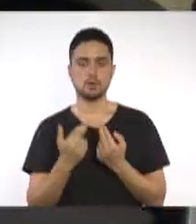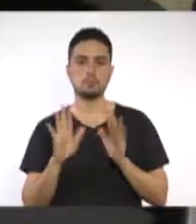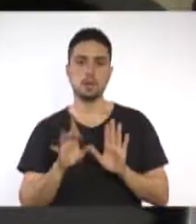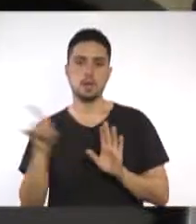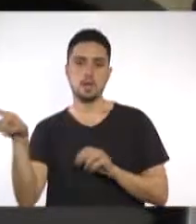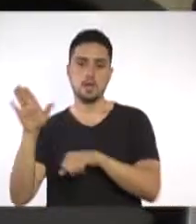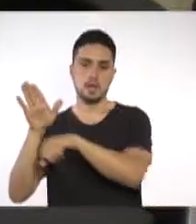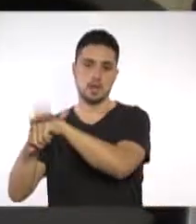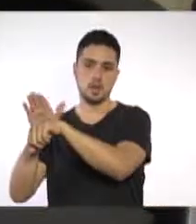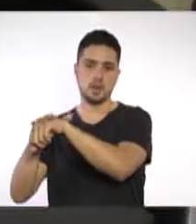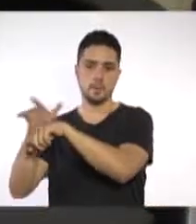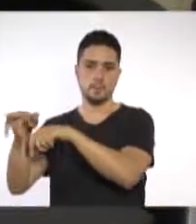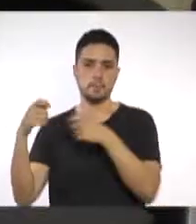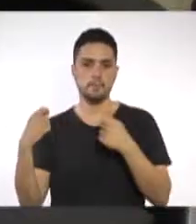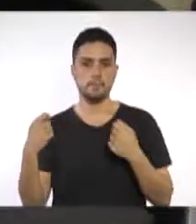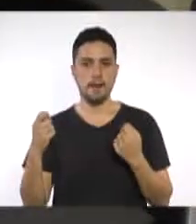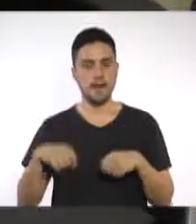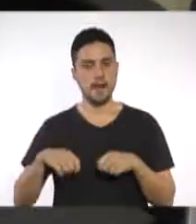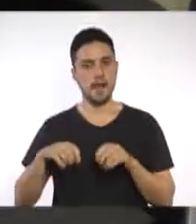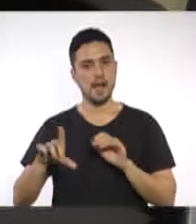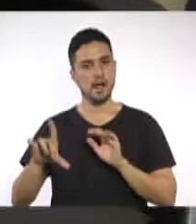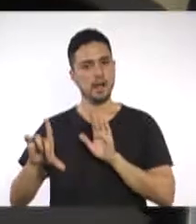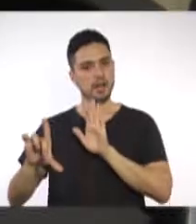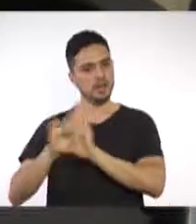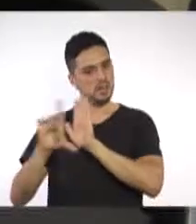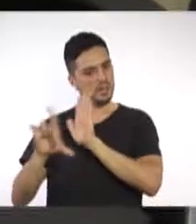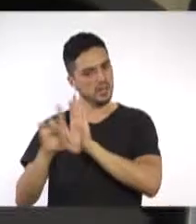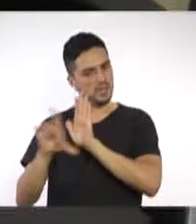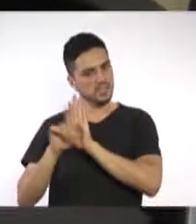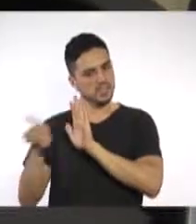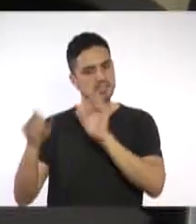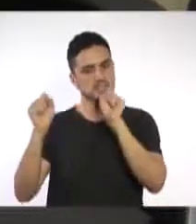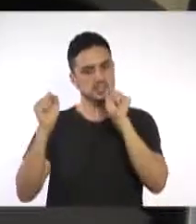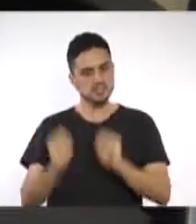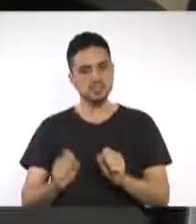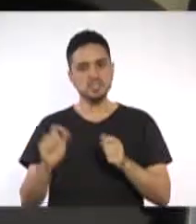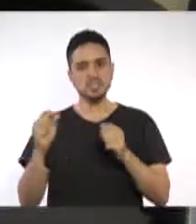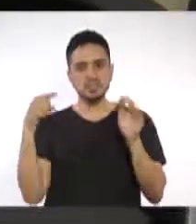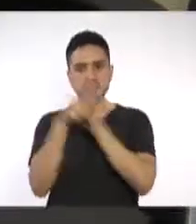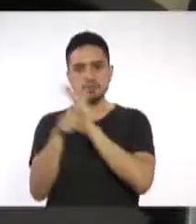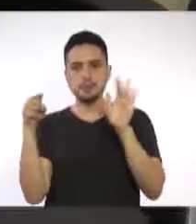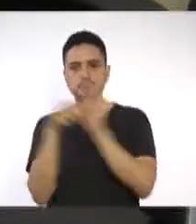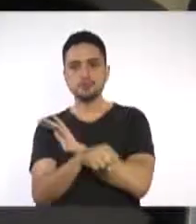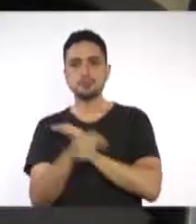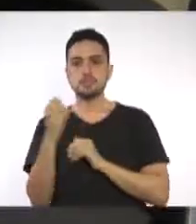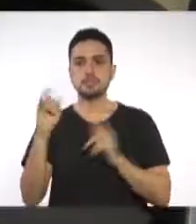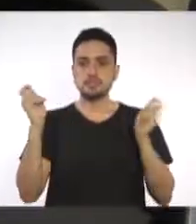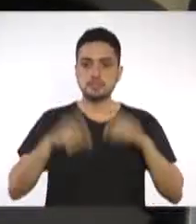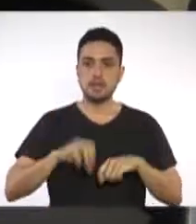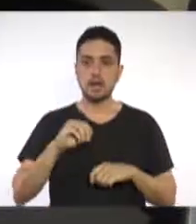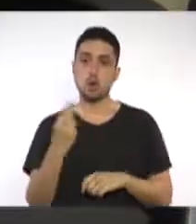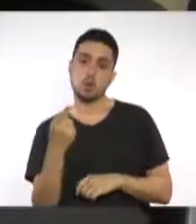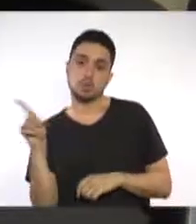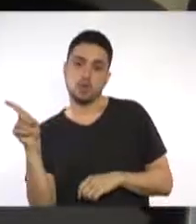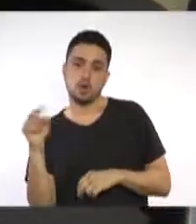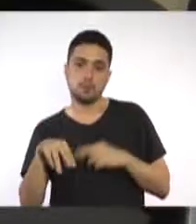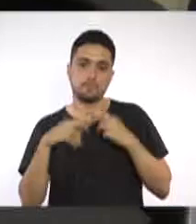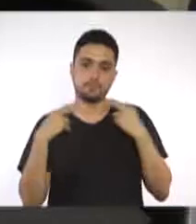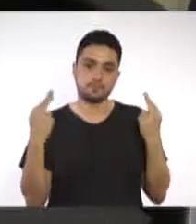meu entendimento, a legitimidade para questionar a atribuição ou não da Comissão